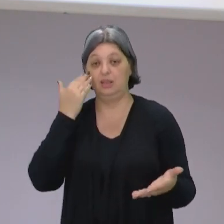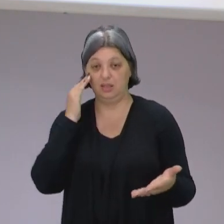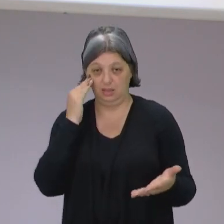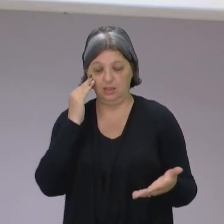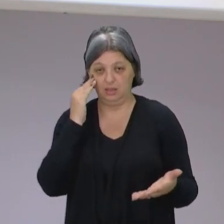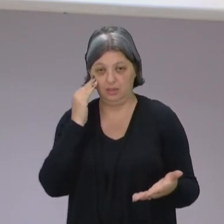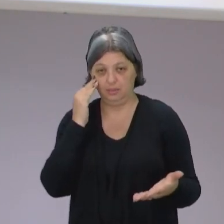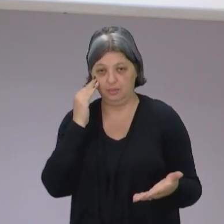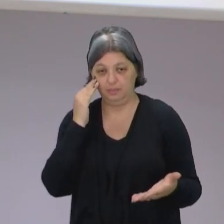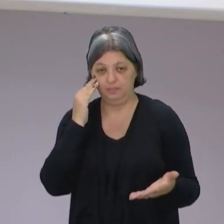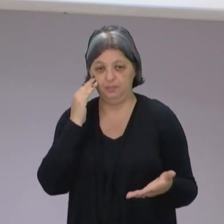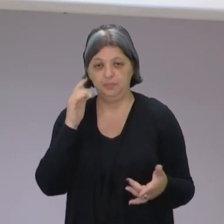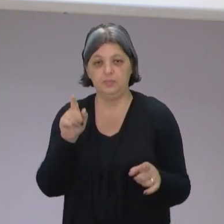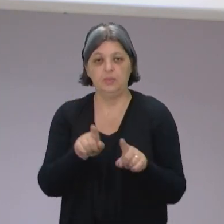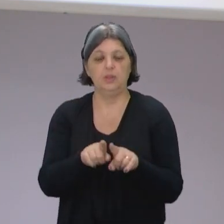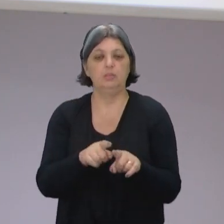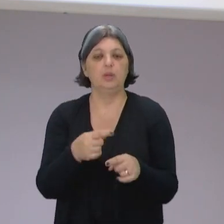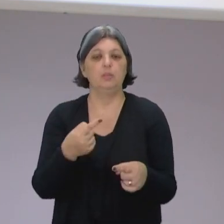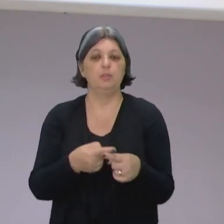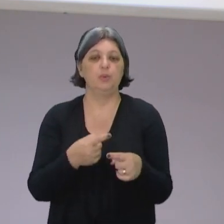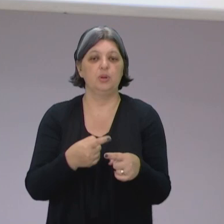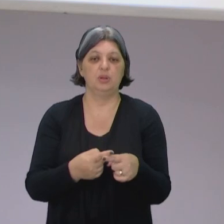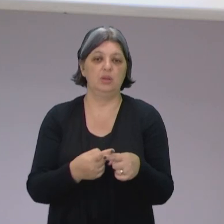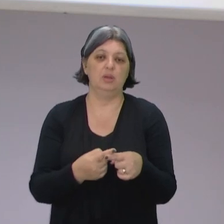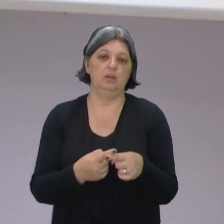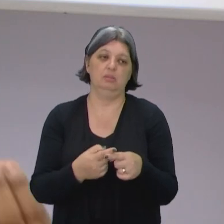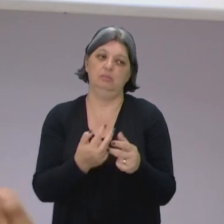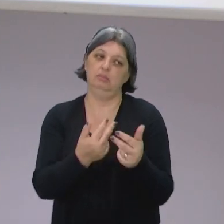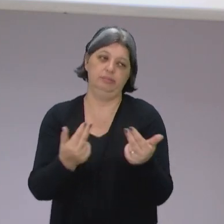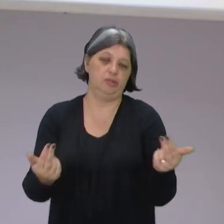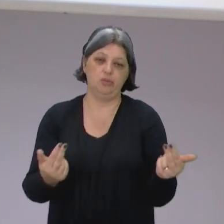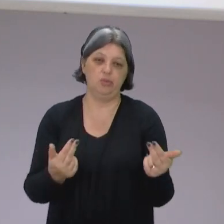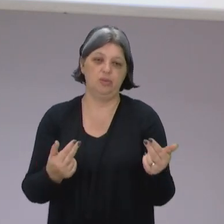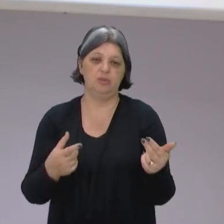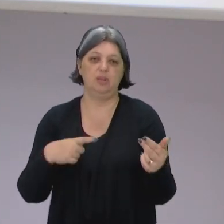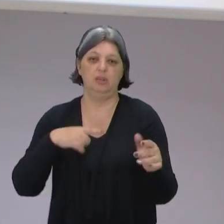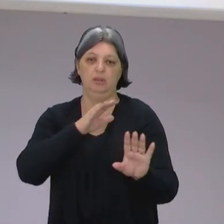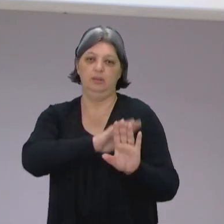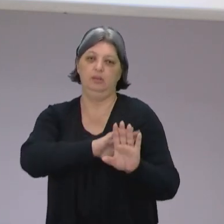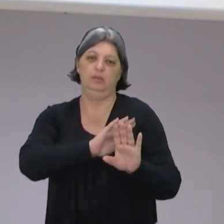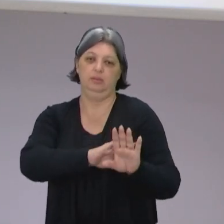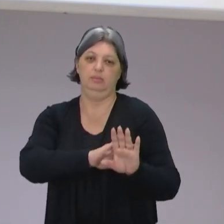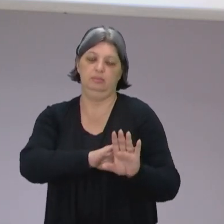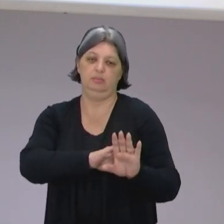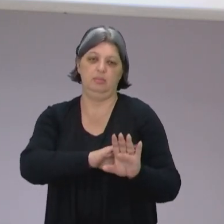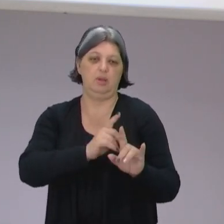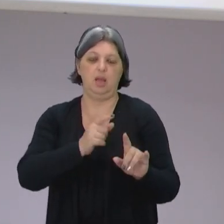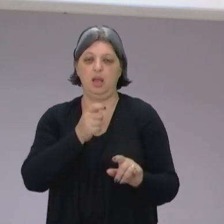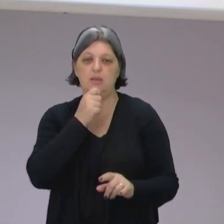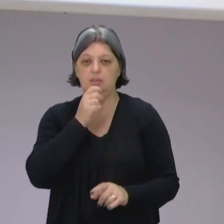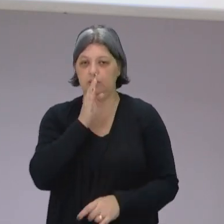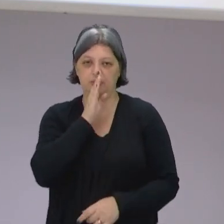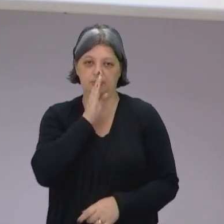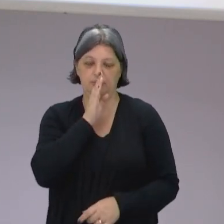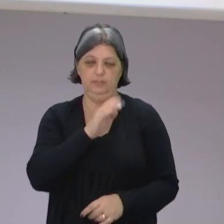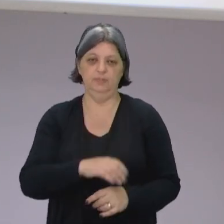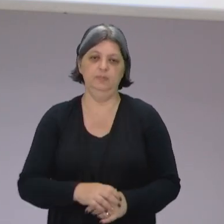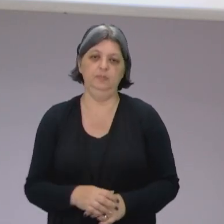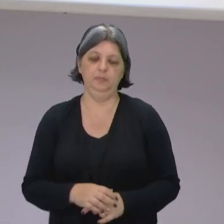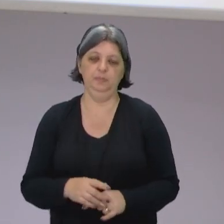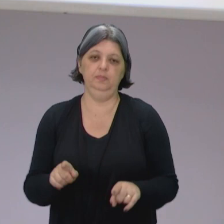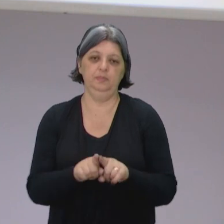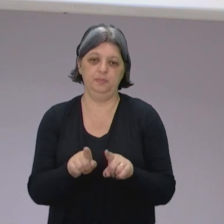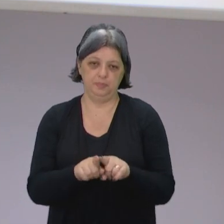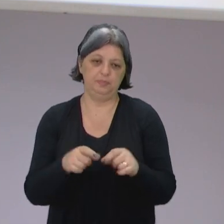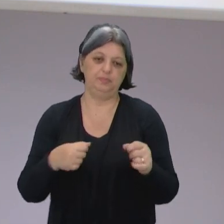dito, mas também por que não está sendo dito outra coisa. E aí, quando ela falou de omissão, Aí entra na questão tendenciosa, que é quando